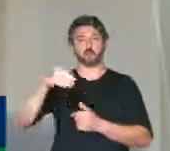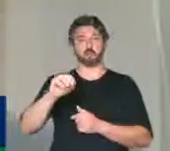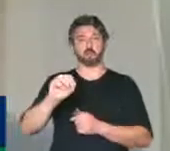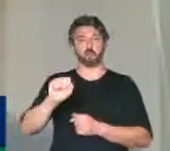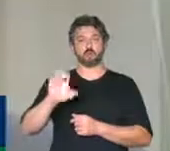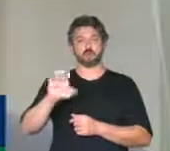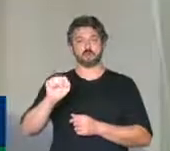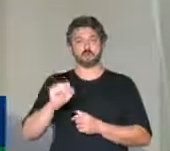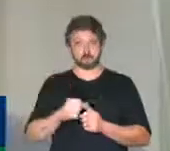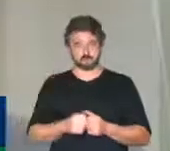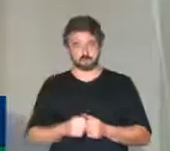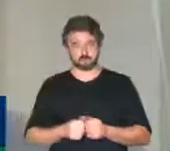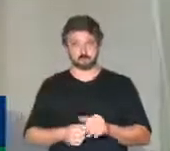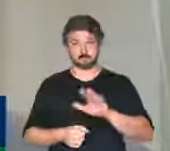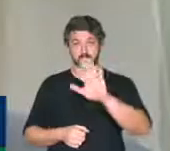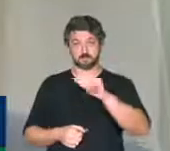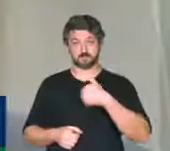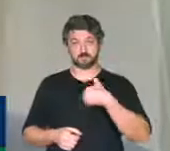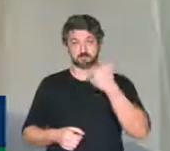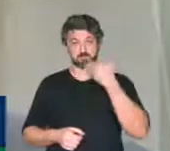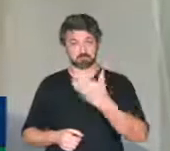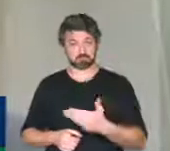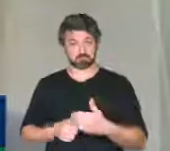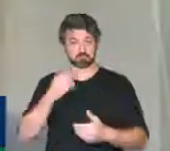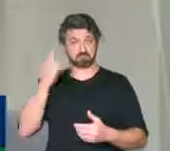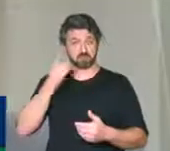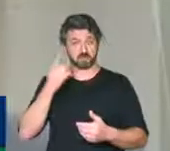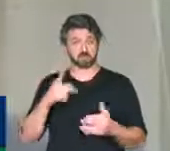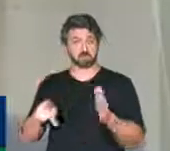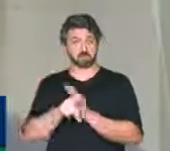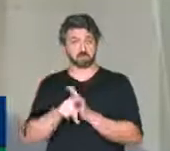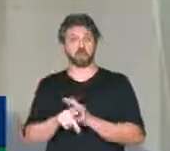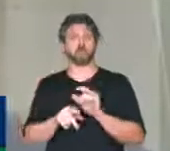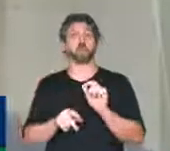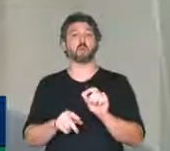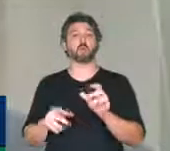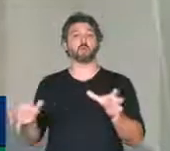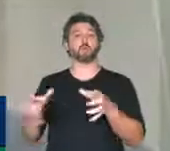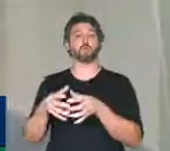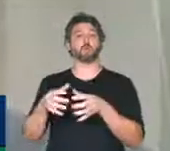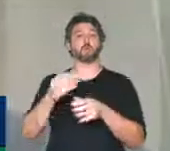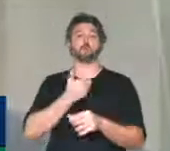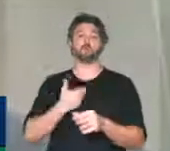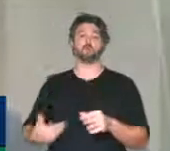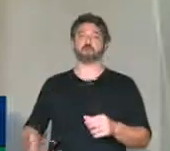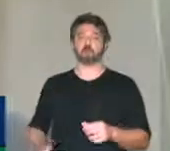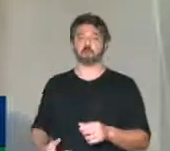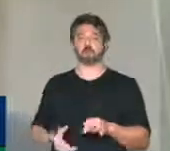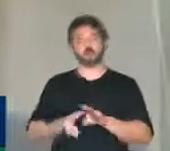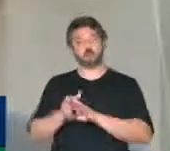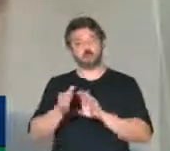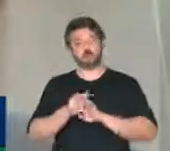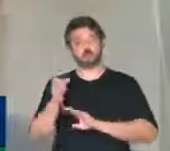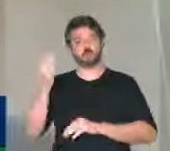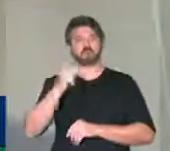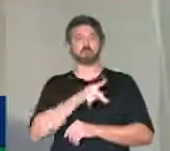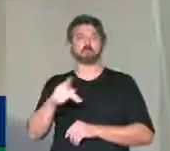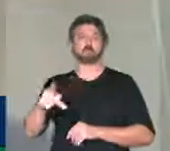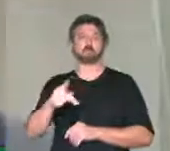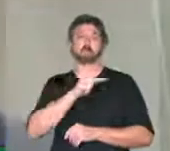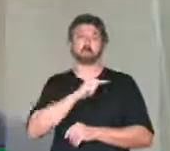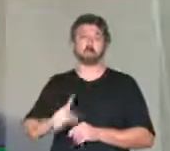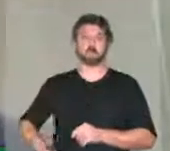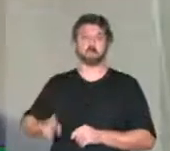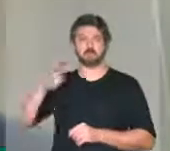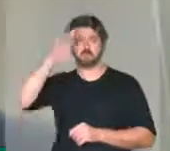eu, presidente, quero fazer um apelo aos deputados que fazem parte da bancada do governo para que orientem o presidente